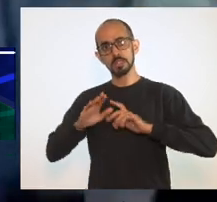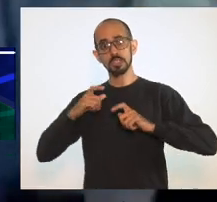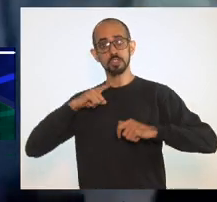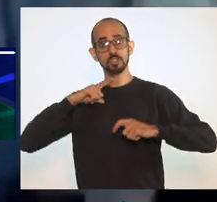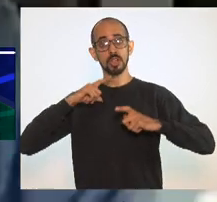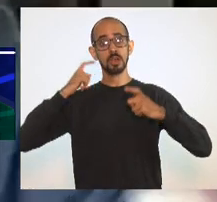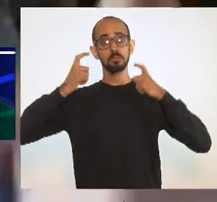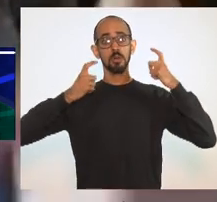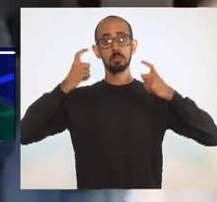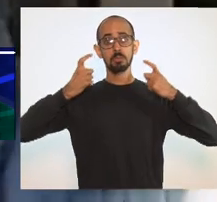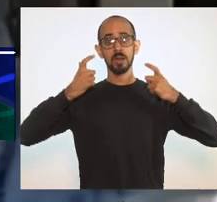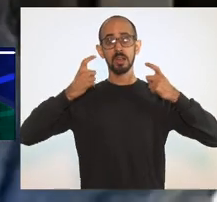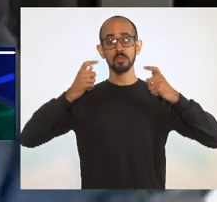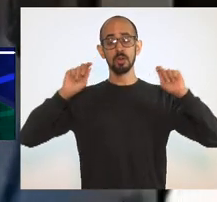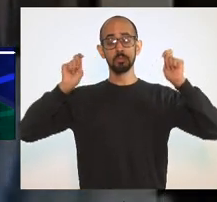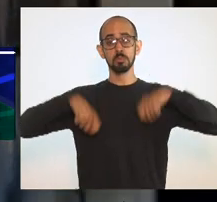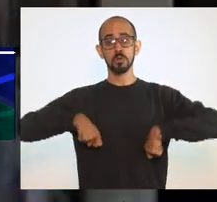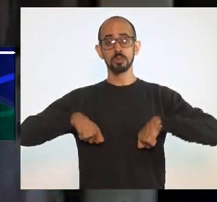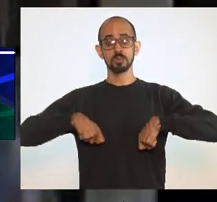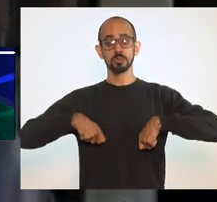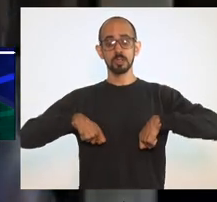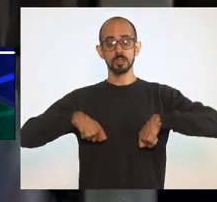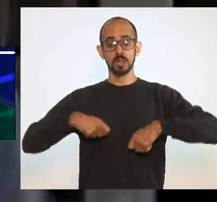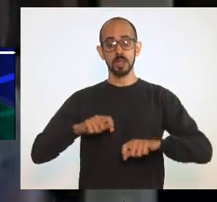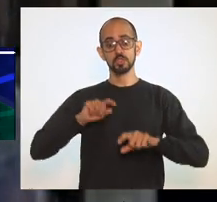as possibilidades de